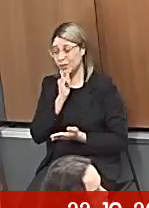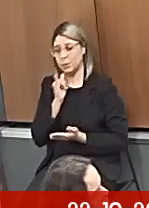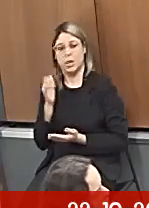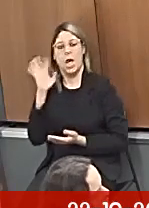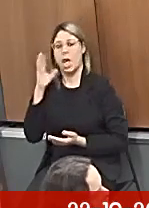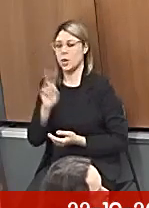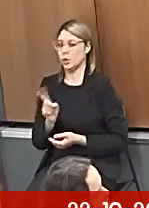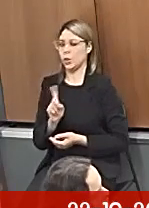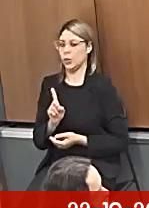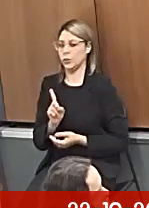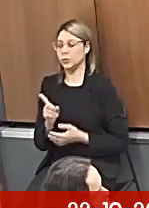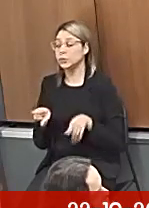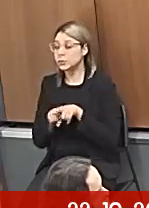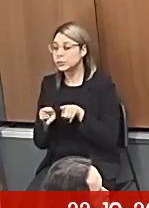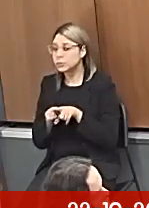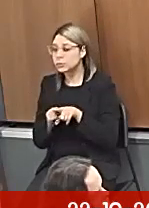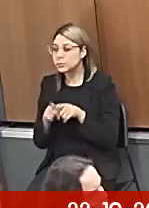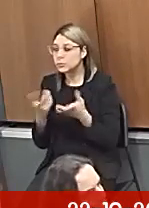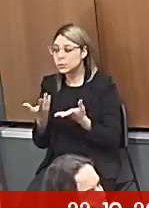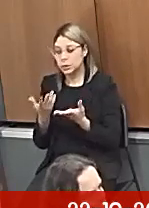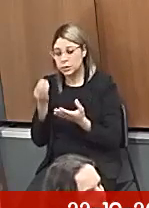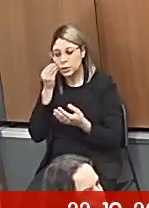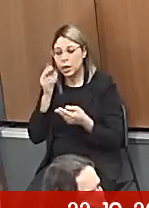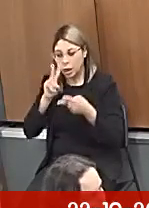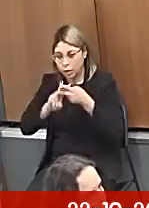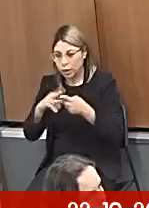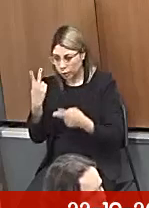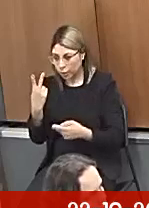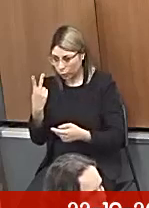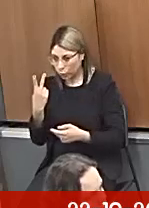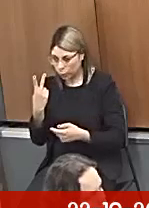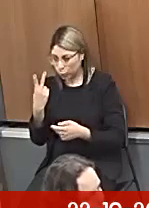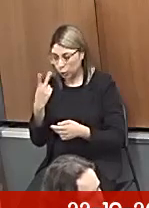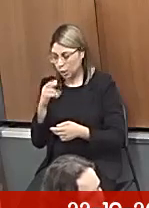possível, né, deixar duas noites na cadeia para ela sentir...